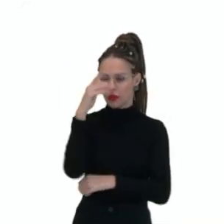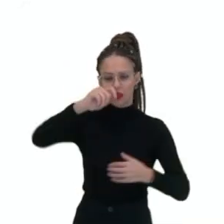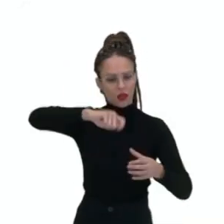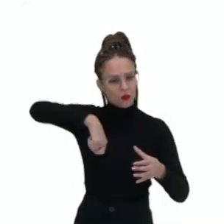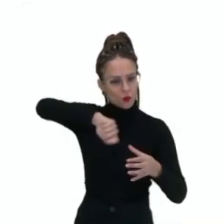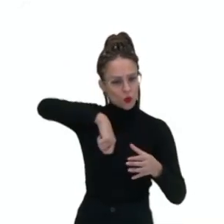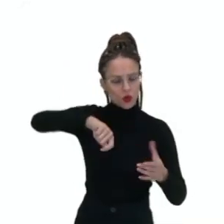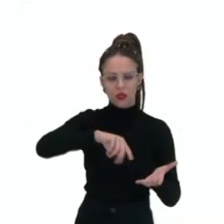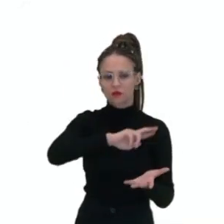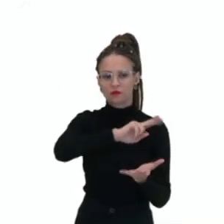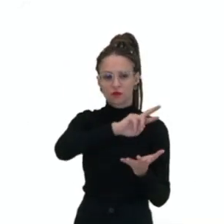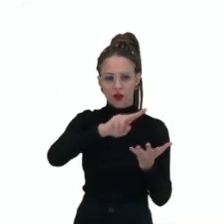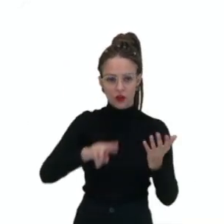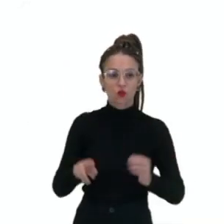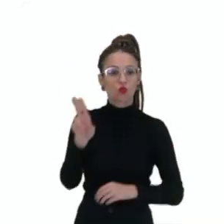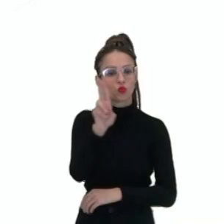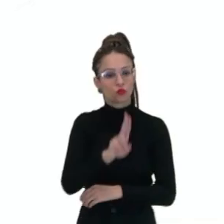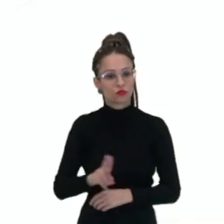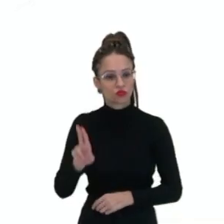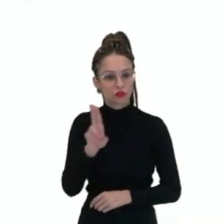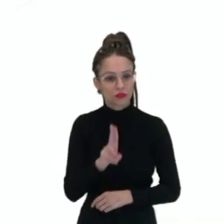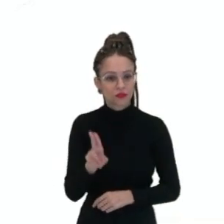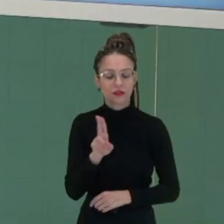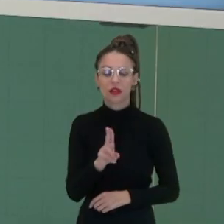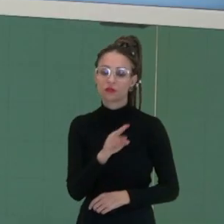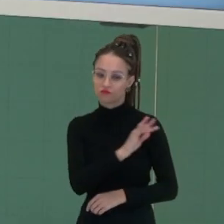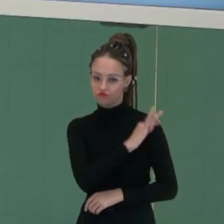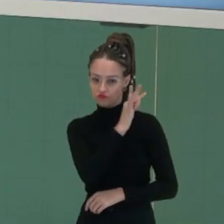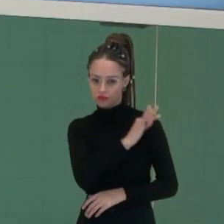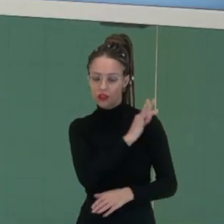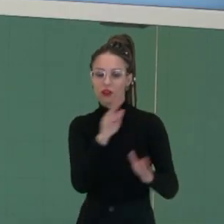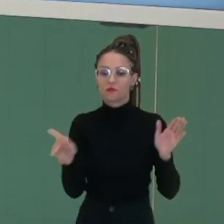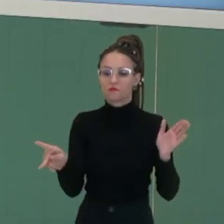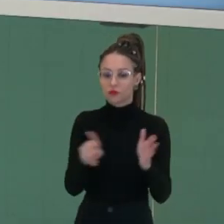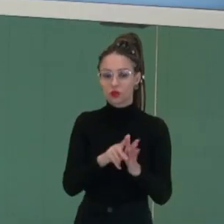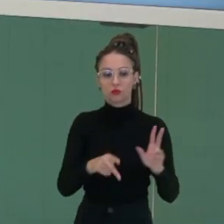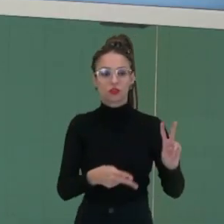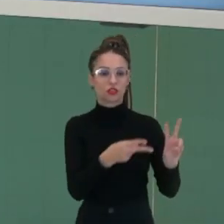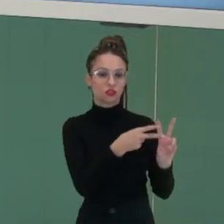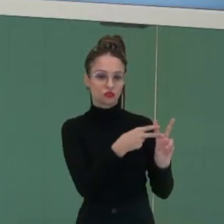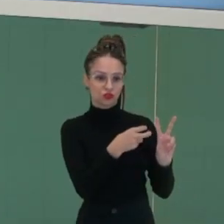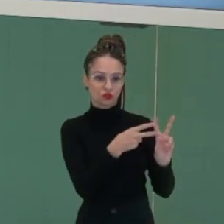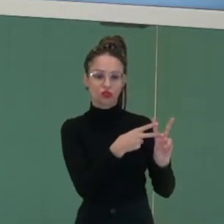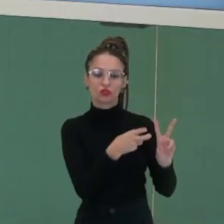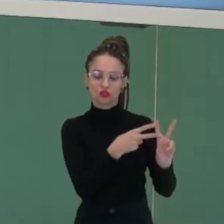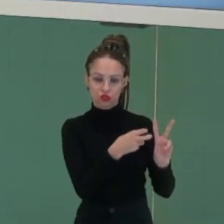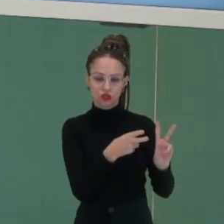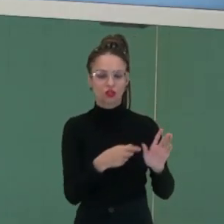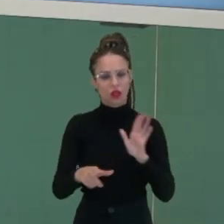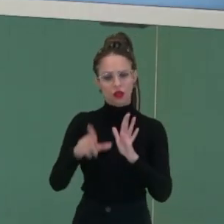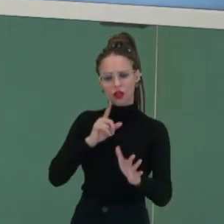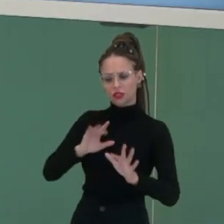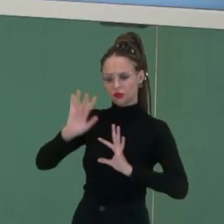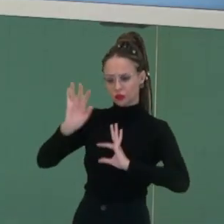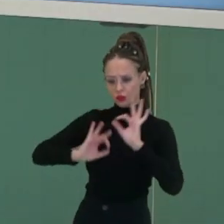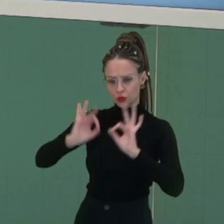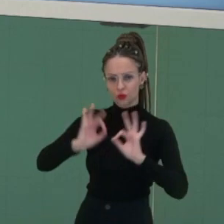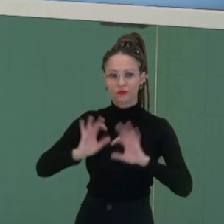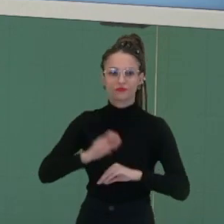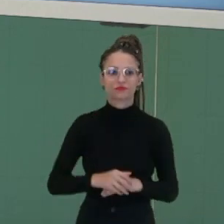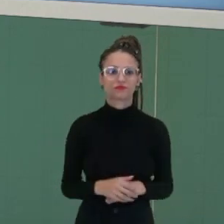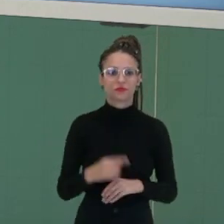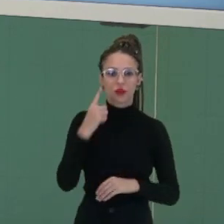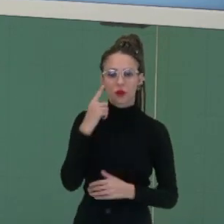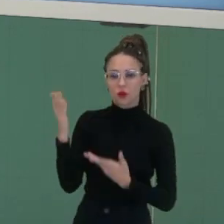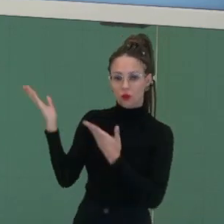são utilizados largamente, né, com técnicas indígenas já pré-estabelecidas. Então ali, olha,